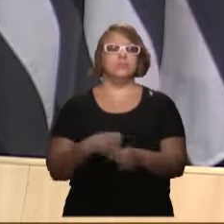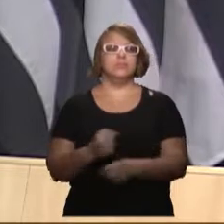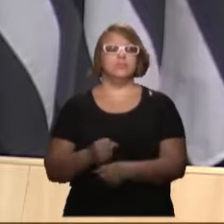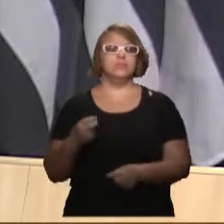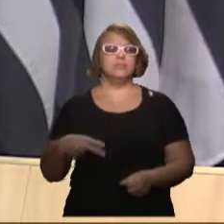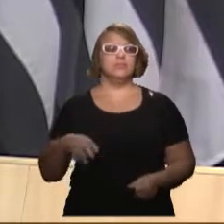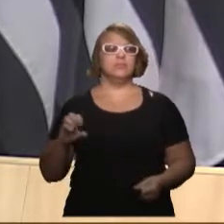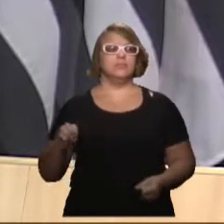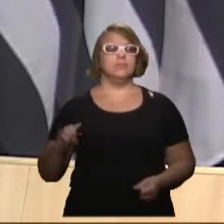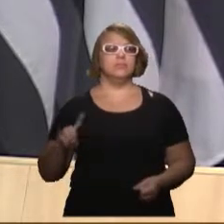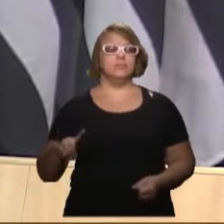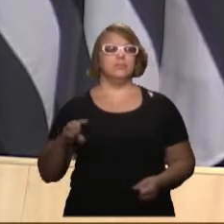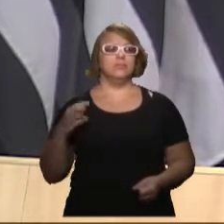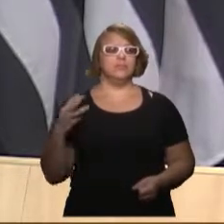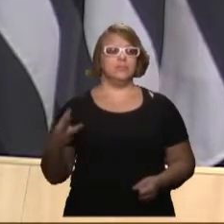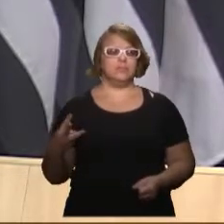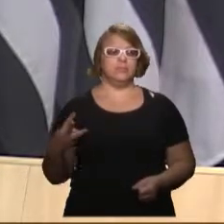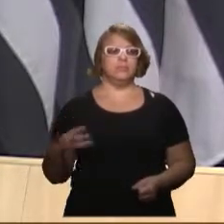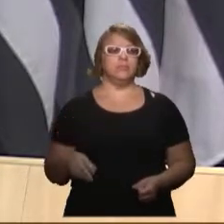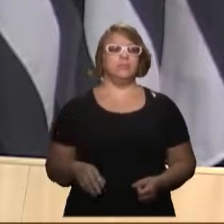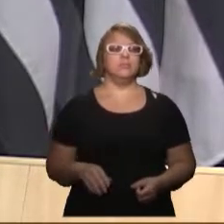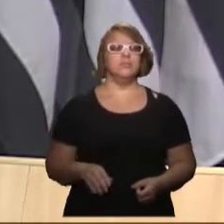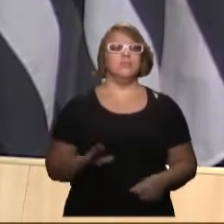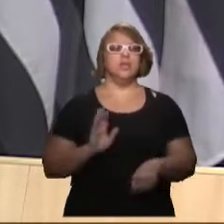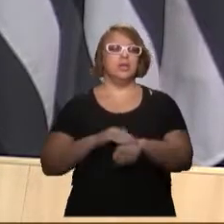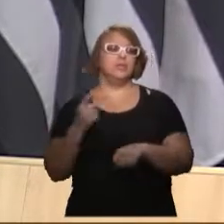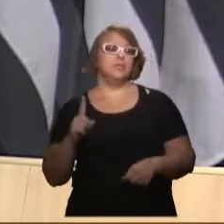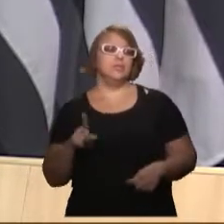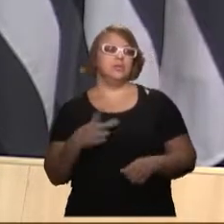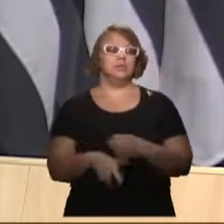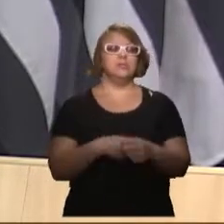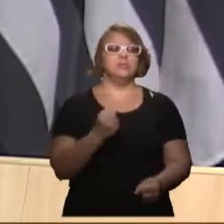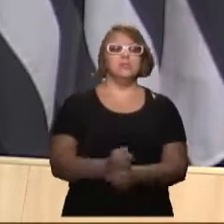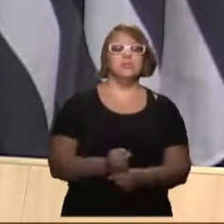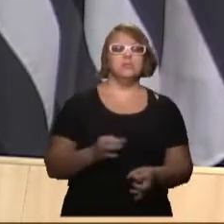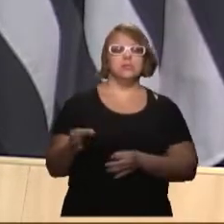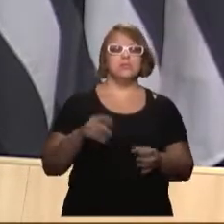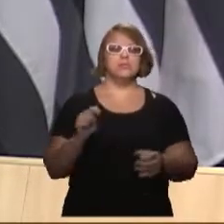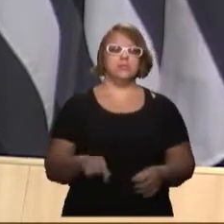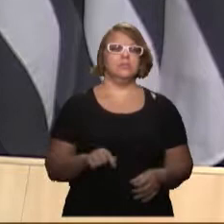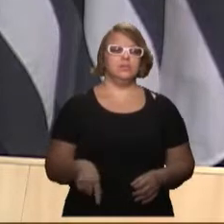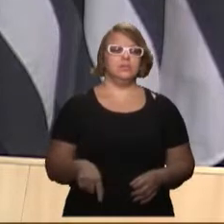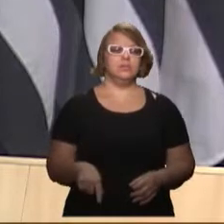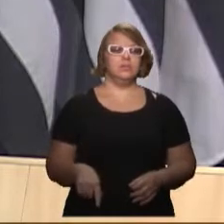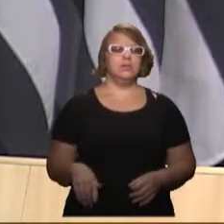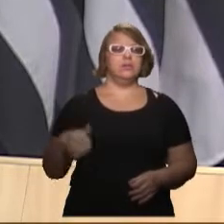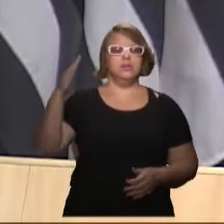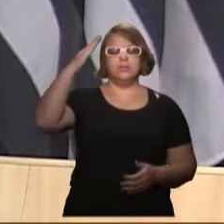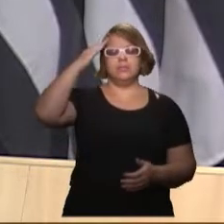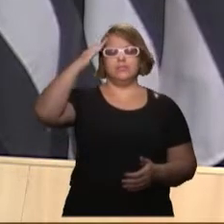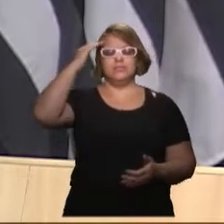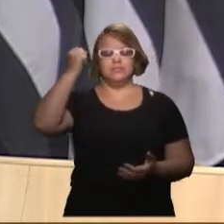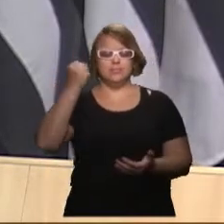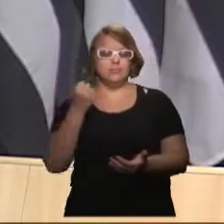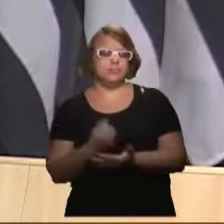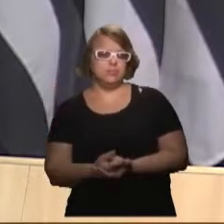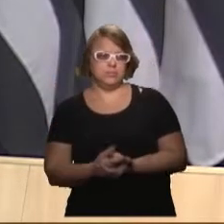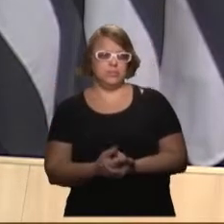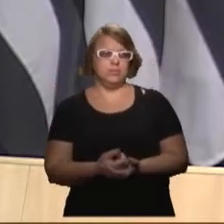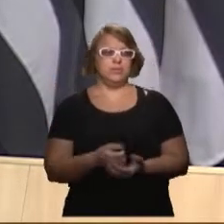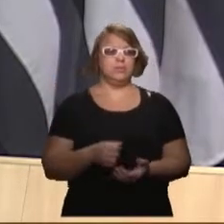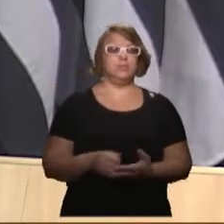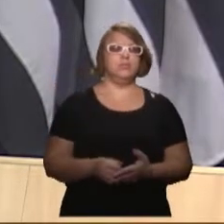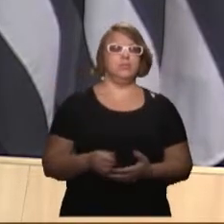de 2014. Mais de um ano que o projeto realmente está aqui na Câmara. Preocupado com isso, eu agradeço os vereadores pela inversão da ordem do